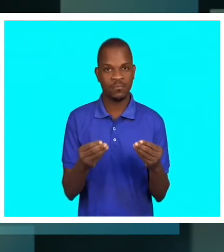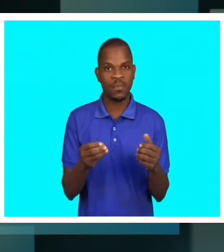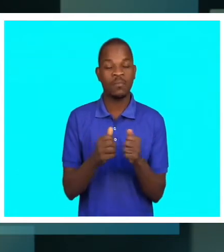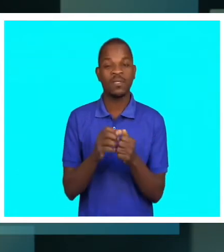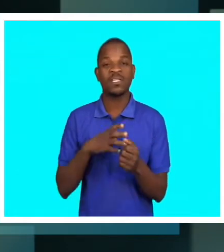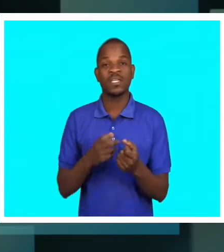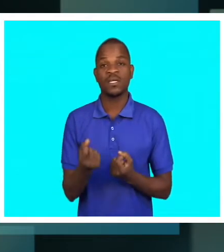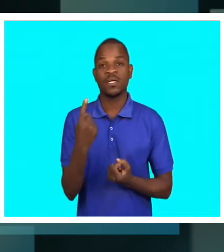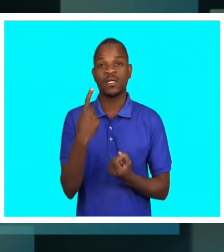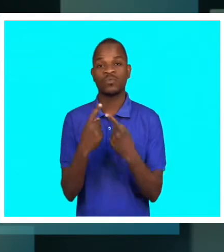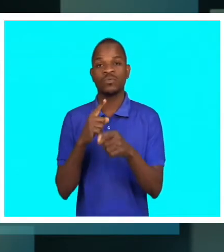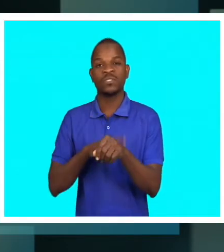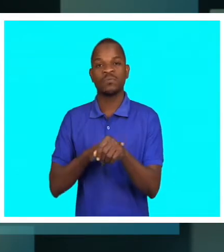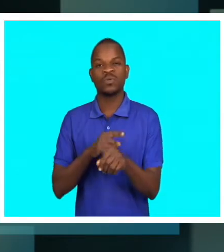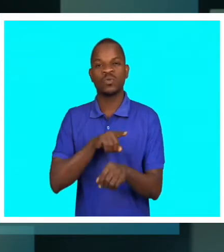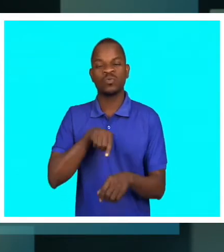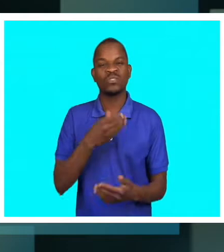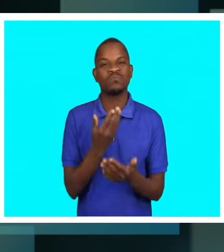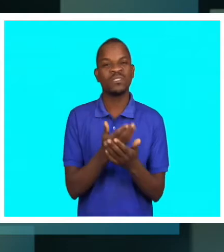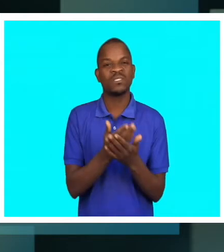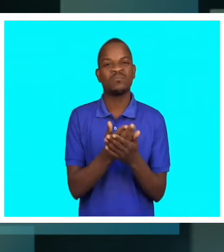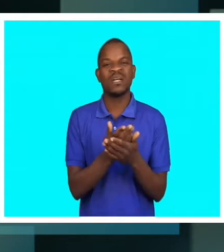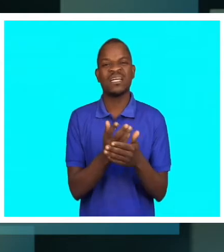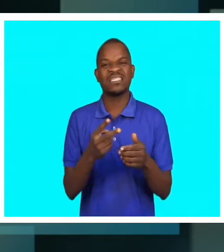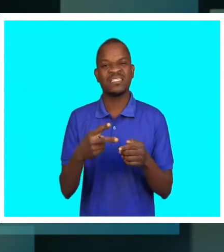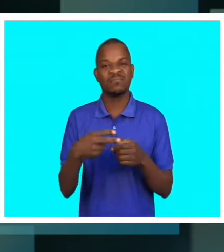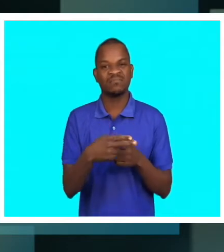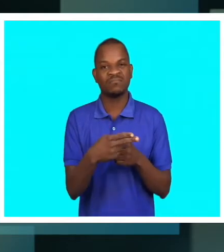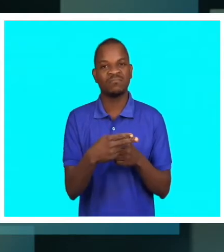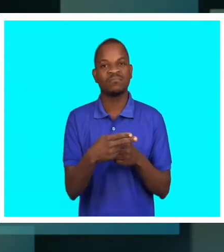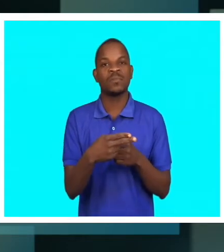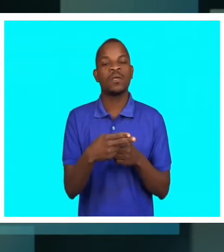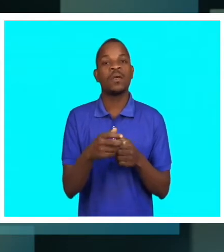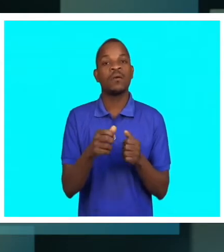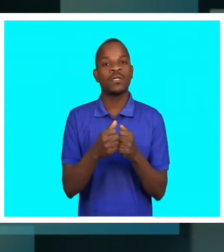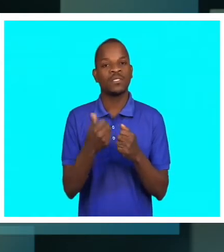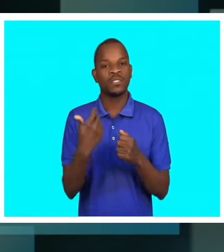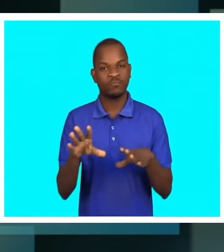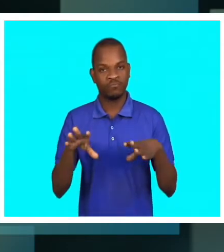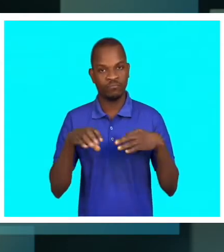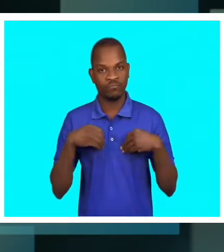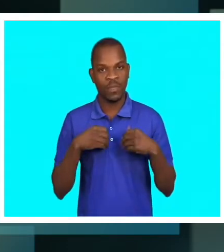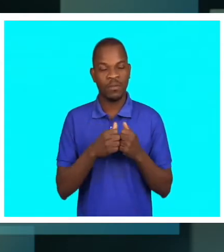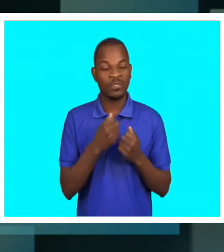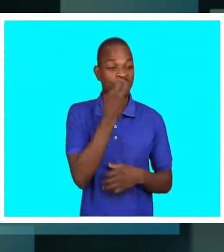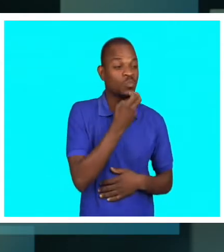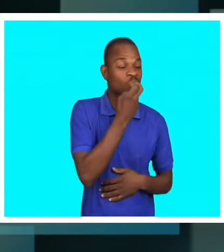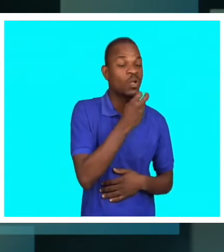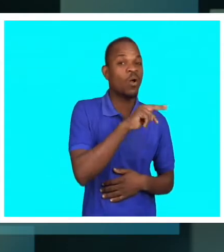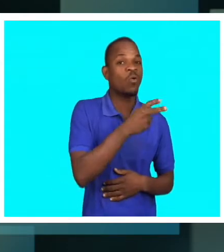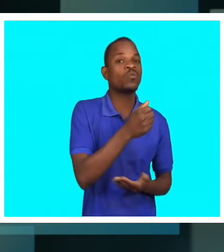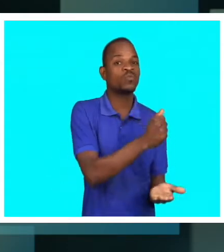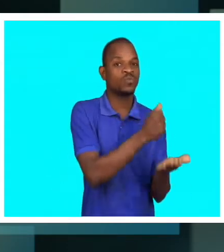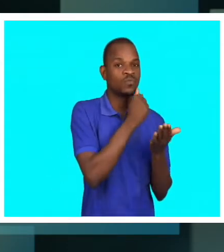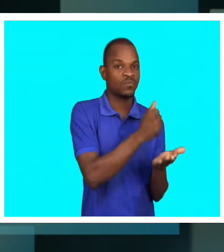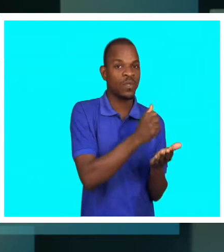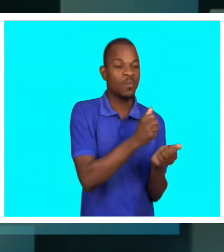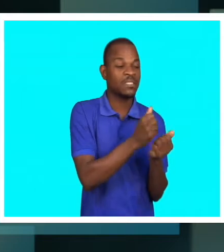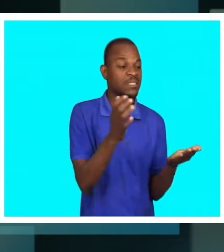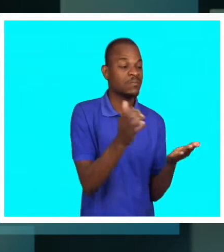Em alguns momentos nós pedimos o cancelamento desta pública foi aceito enquanto tentávamos a alternativa de